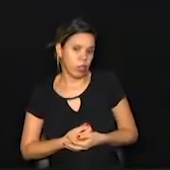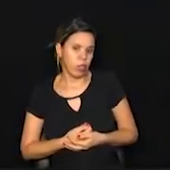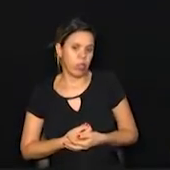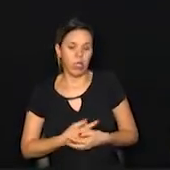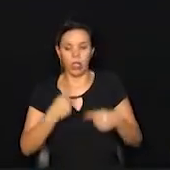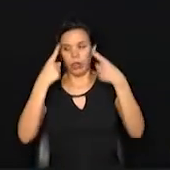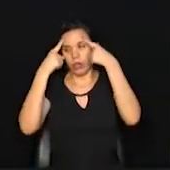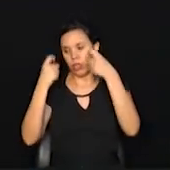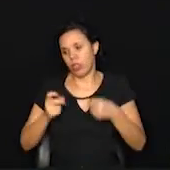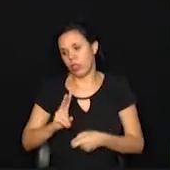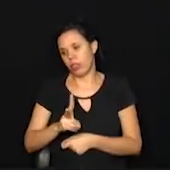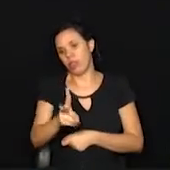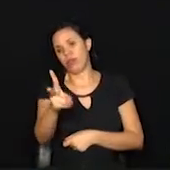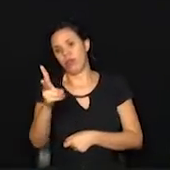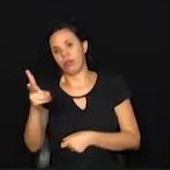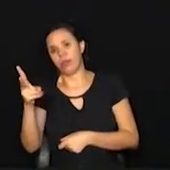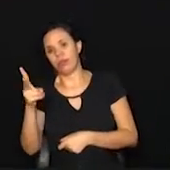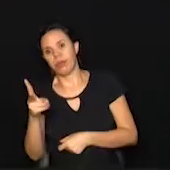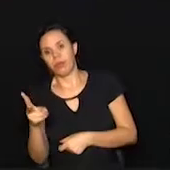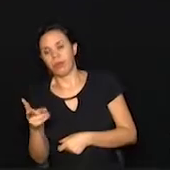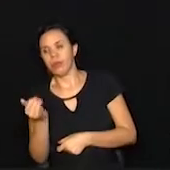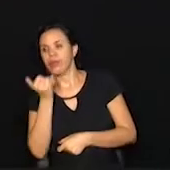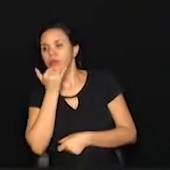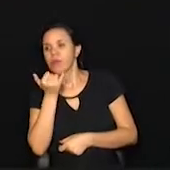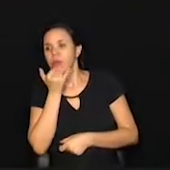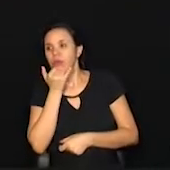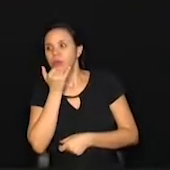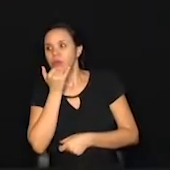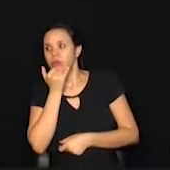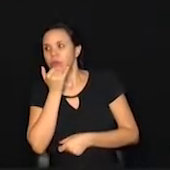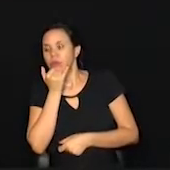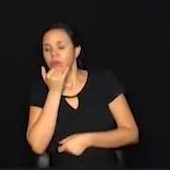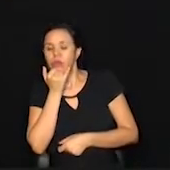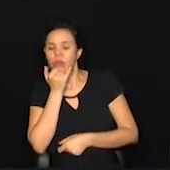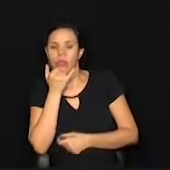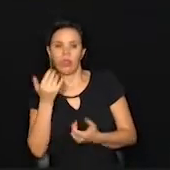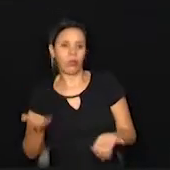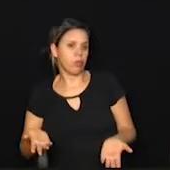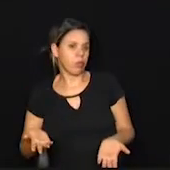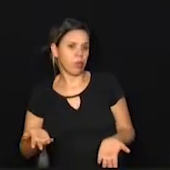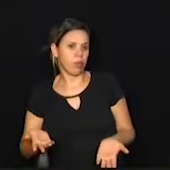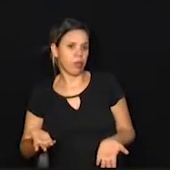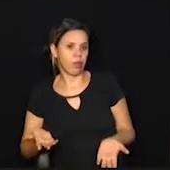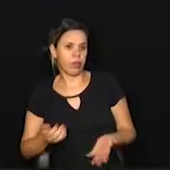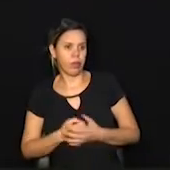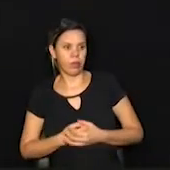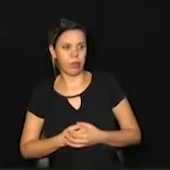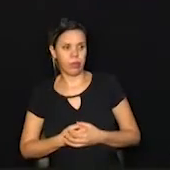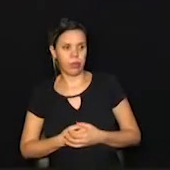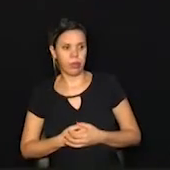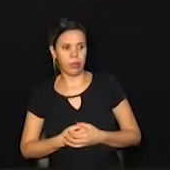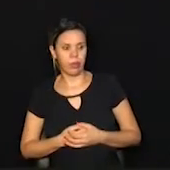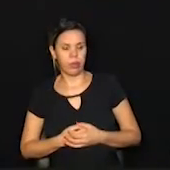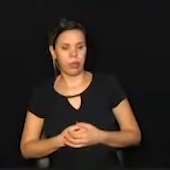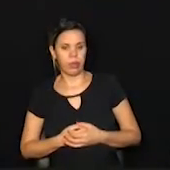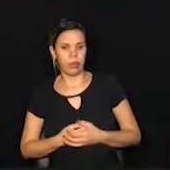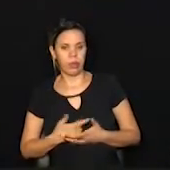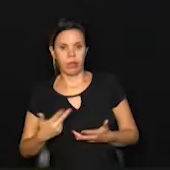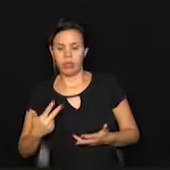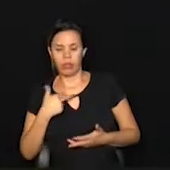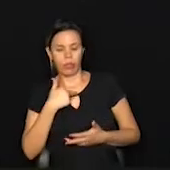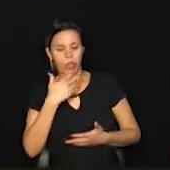negócio de violência continuada ou Desculpa aí pa Desculpa aí Paulo é sempre funcionam então é um negócio muito